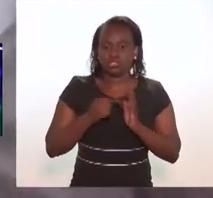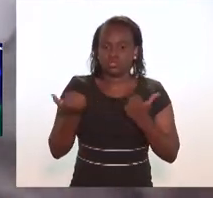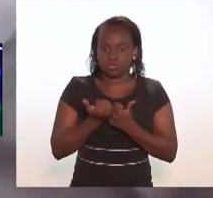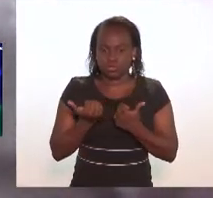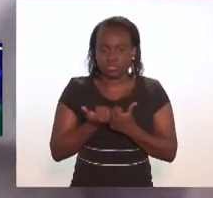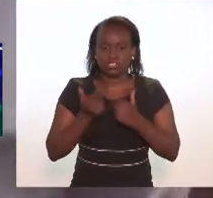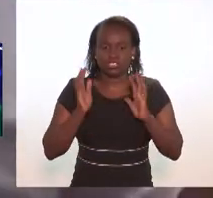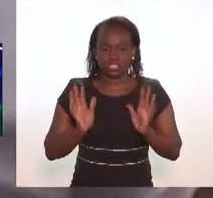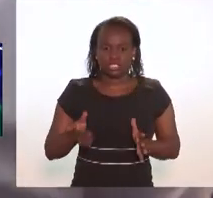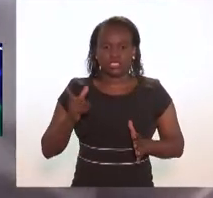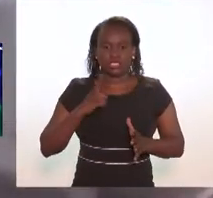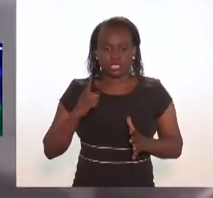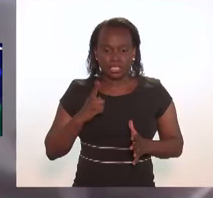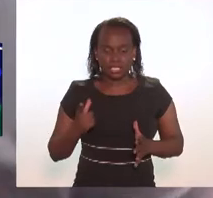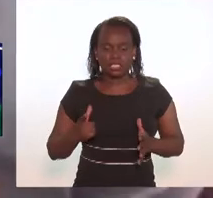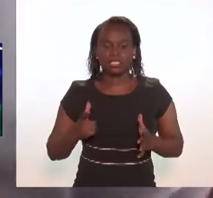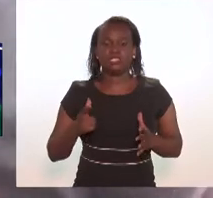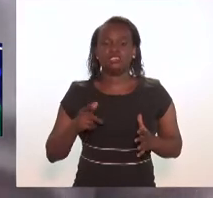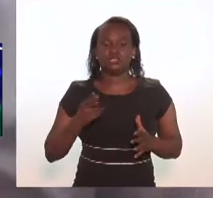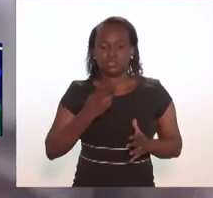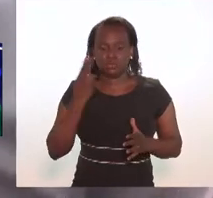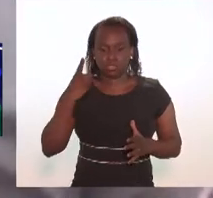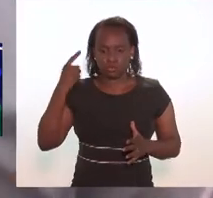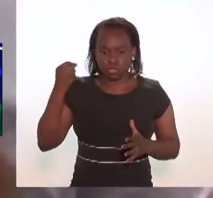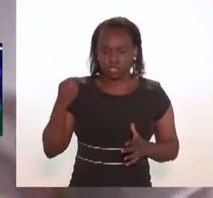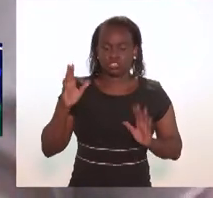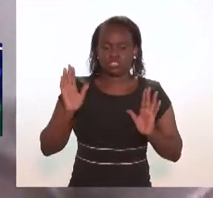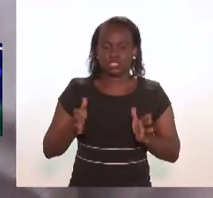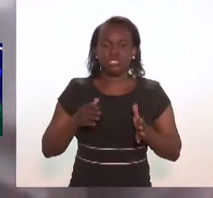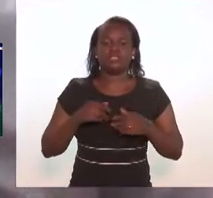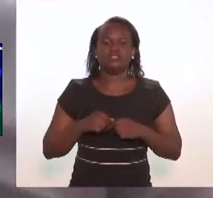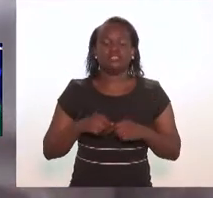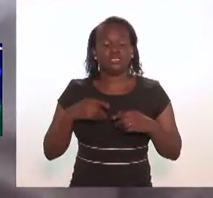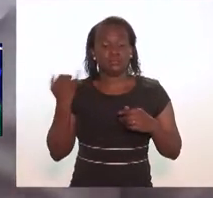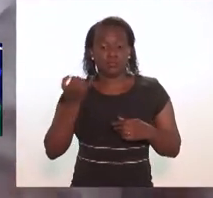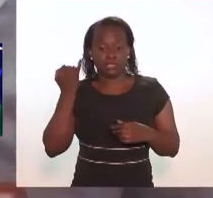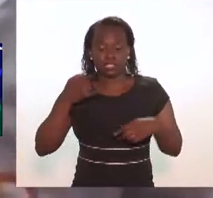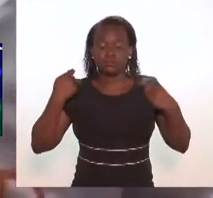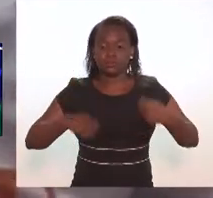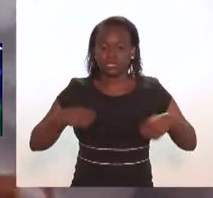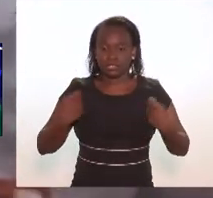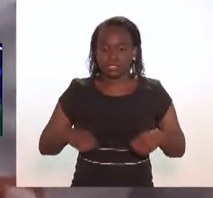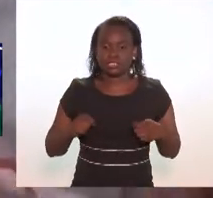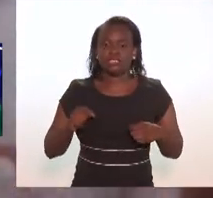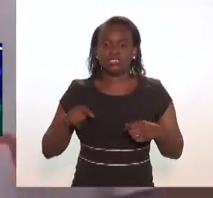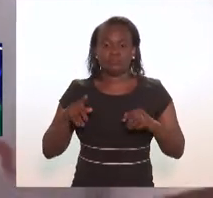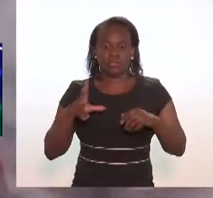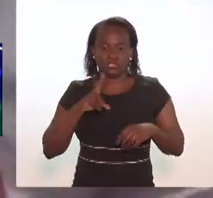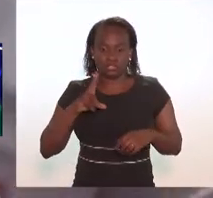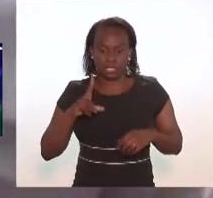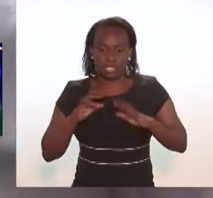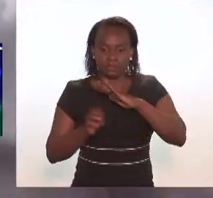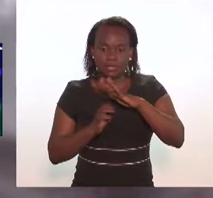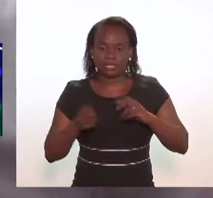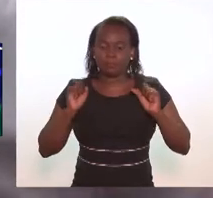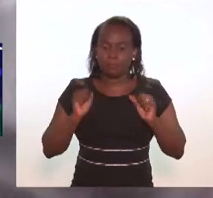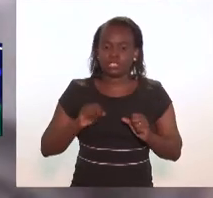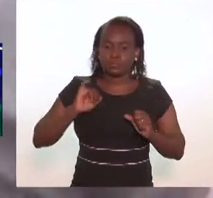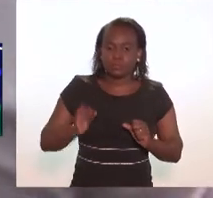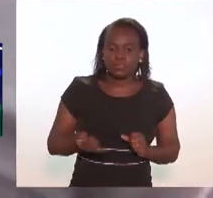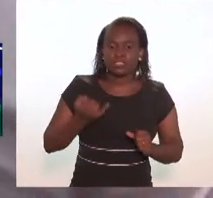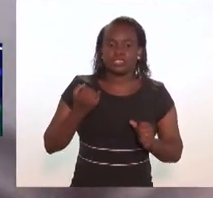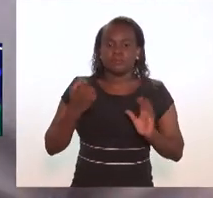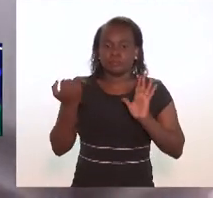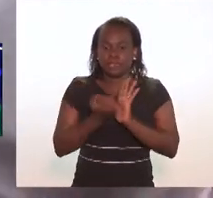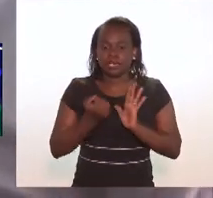uma indicação legislativa nesse sentido. É de fundamental necessidade que a iniciativa privada possa explorar as marcas